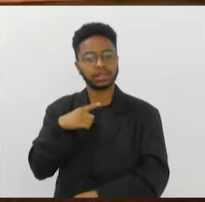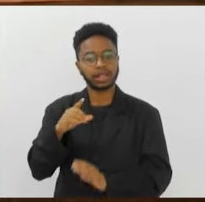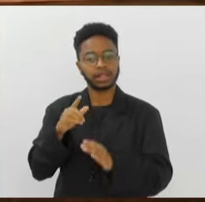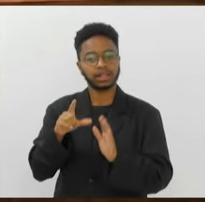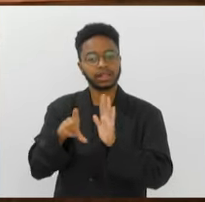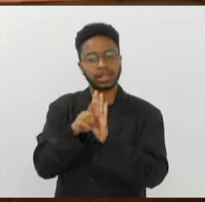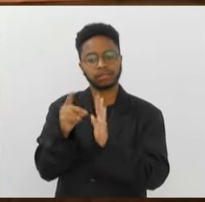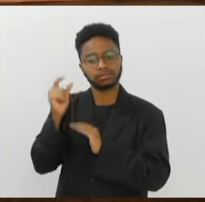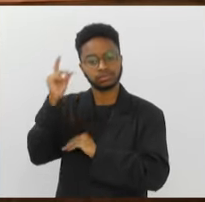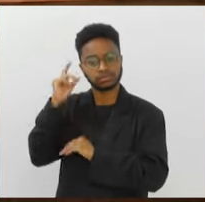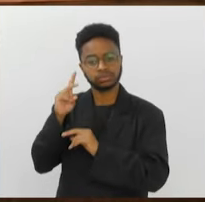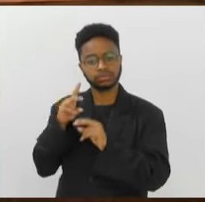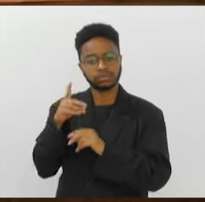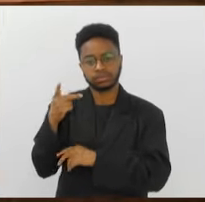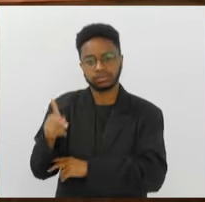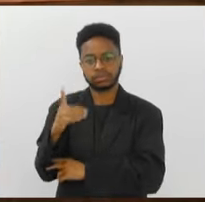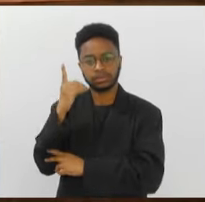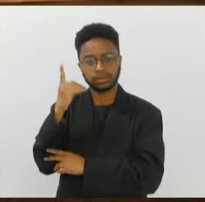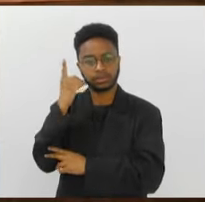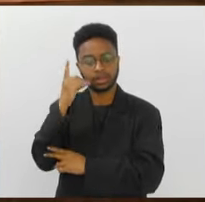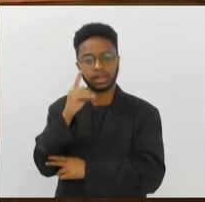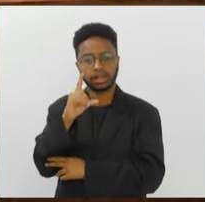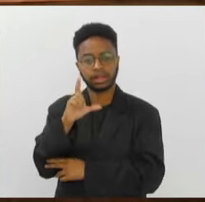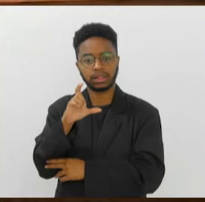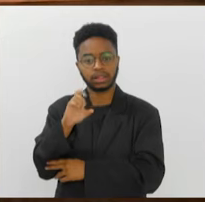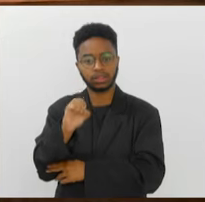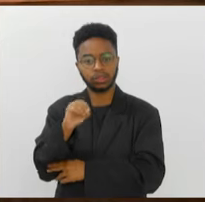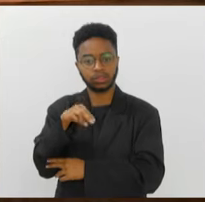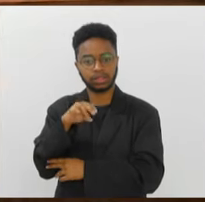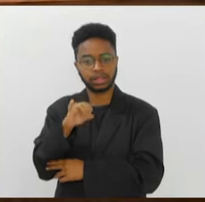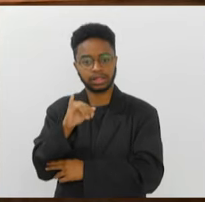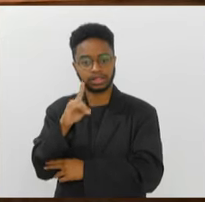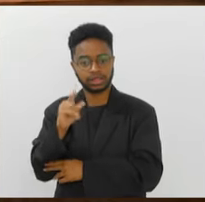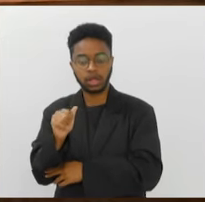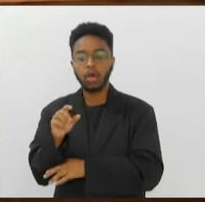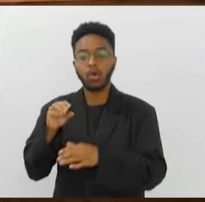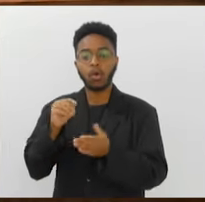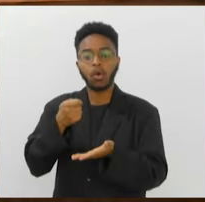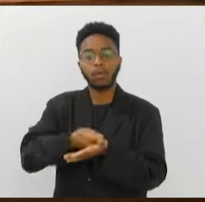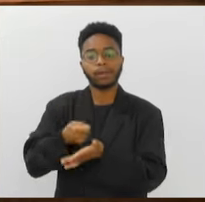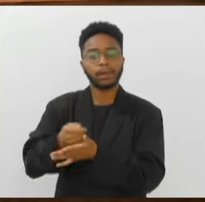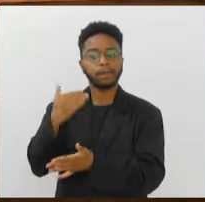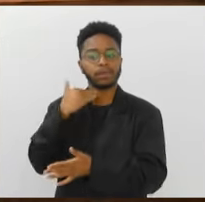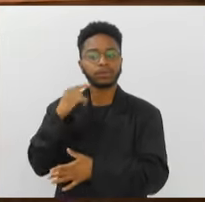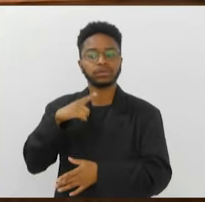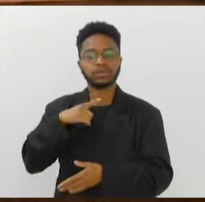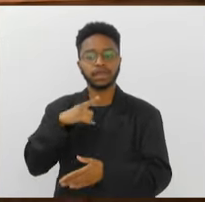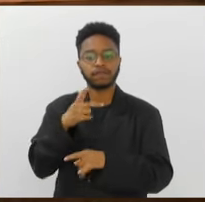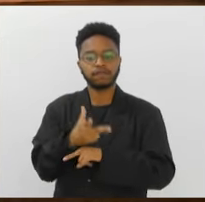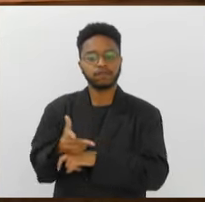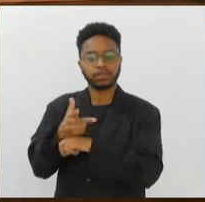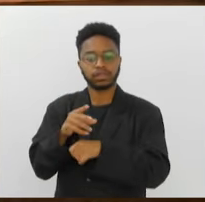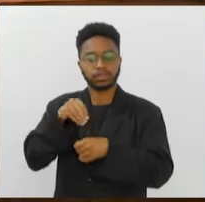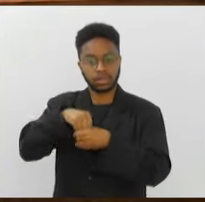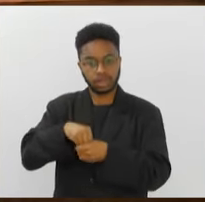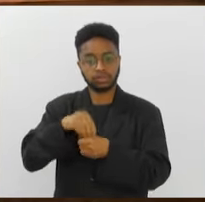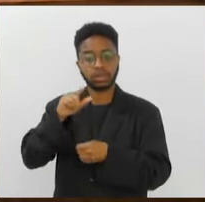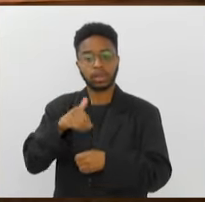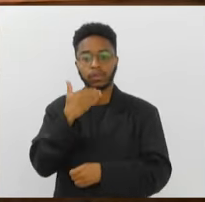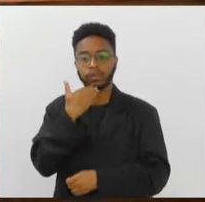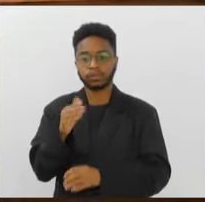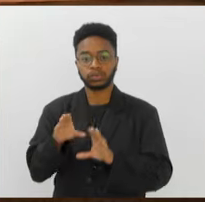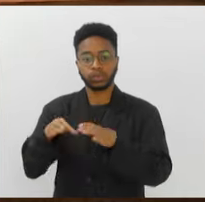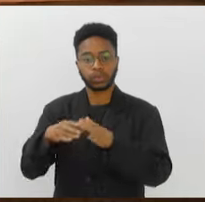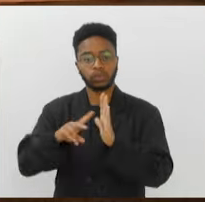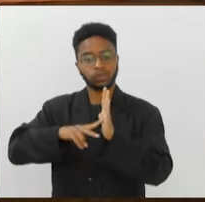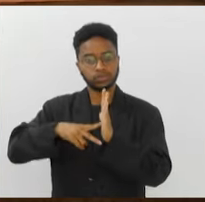Eloneida Studart, que obrigava essas agências a terem filmagem interna. Foi um pedido do Sindicato dos Bancários, numa época